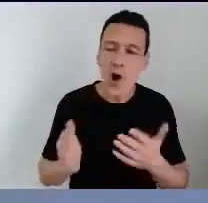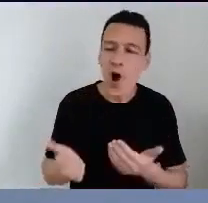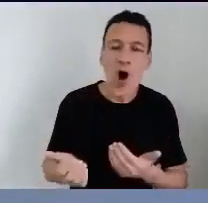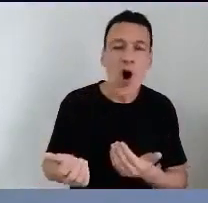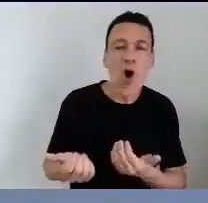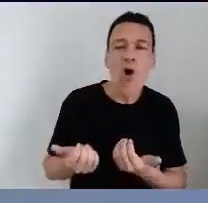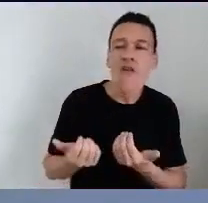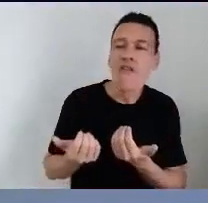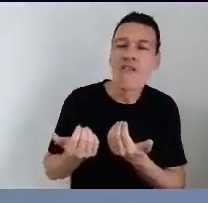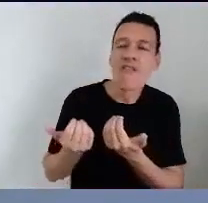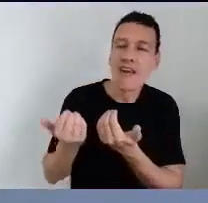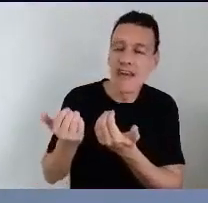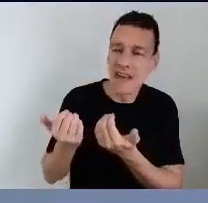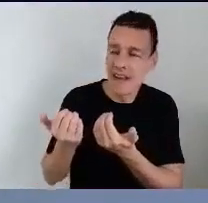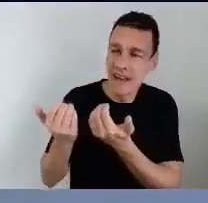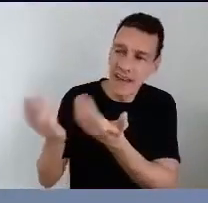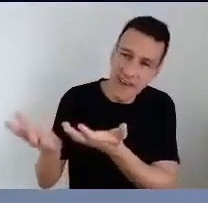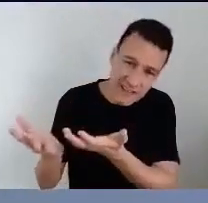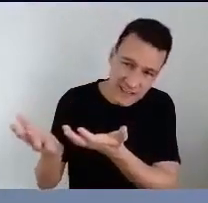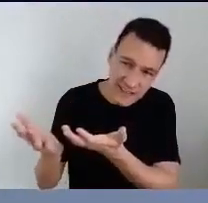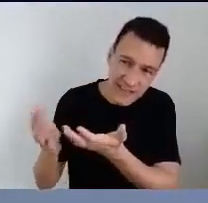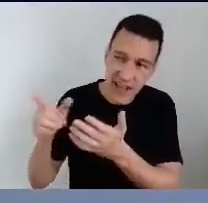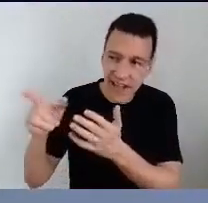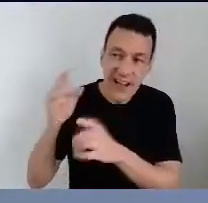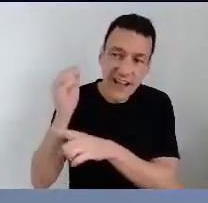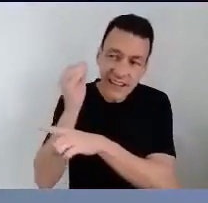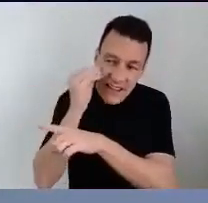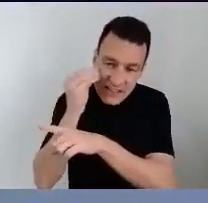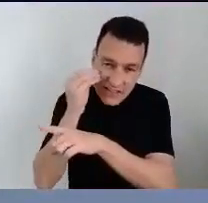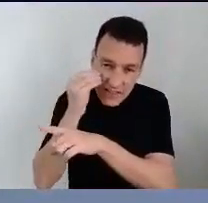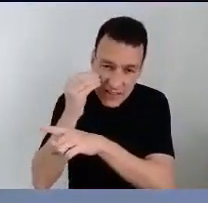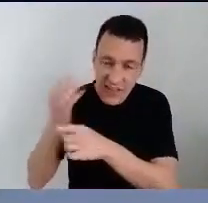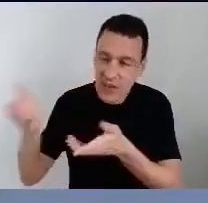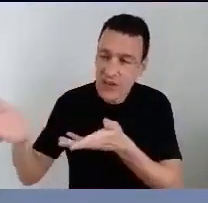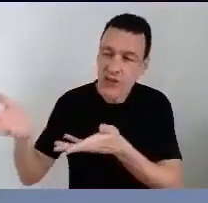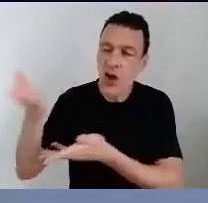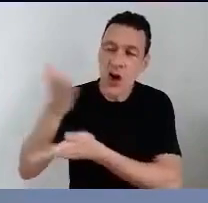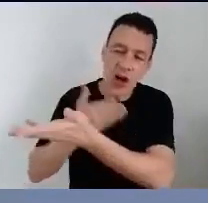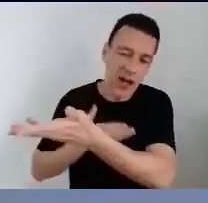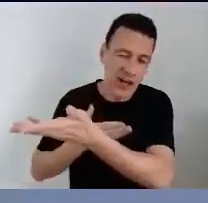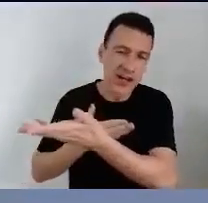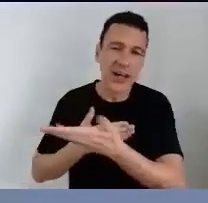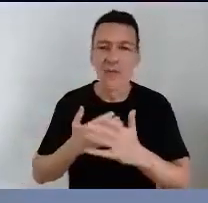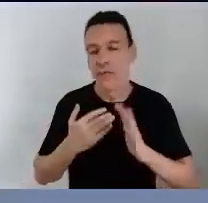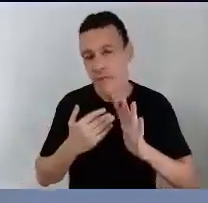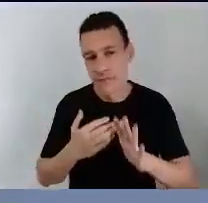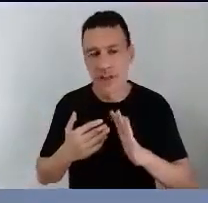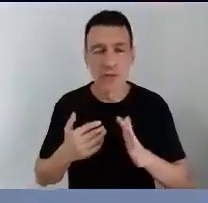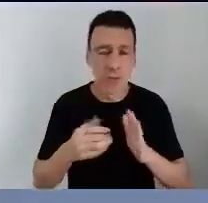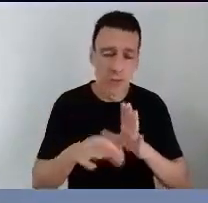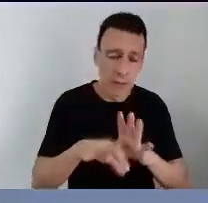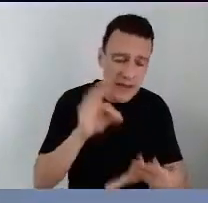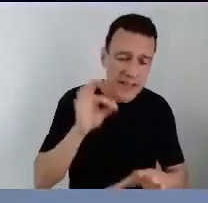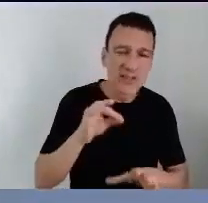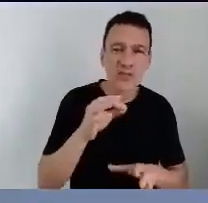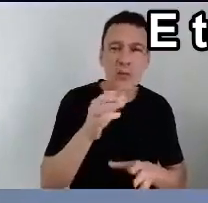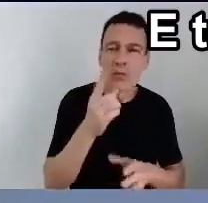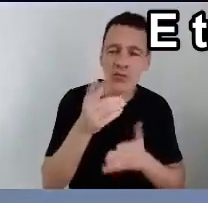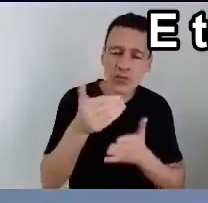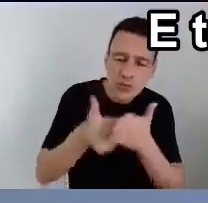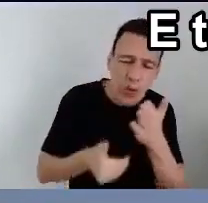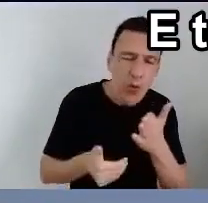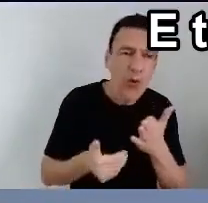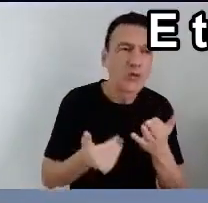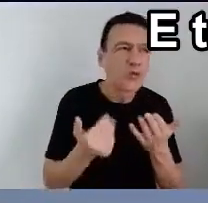ali o seu produto, né? Pode ser uma prática que vocês podem aderir também, de dar algum brinde, algum mimo, algum desconto também, né, ali